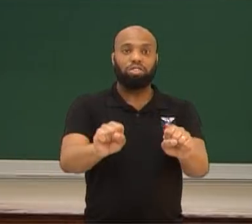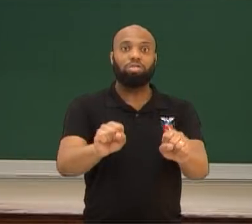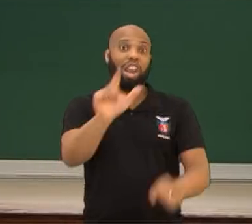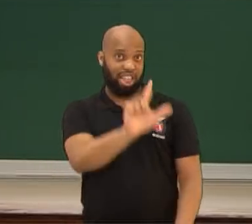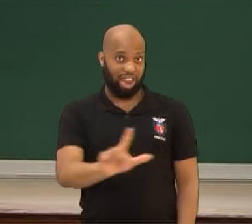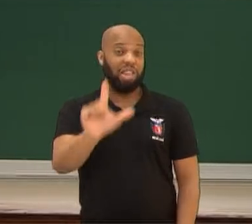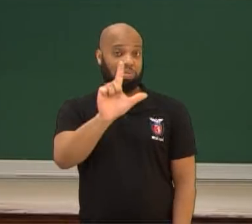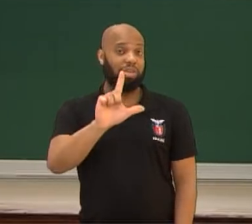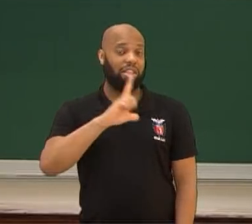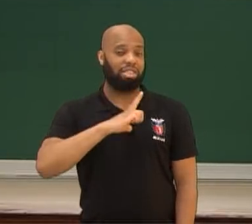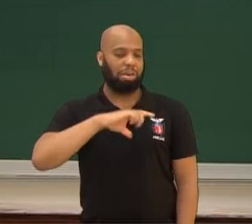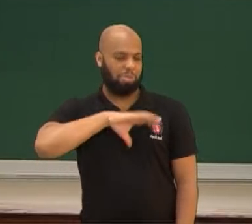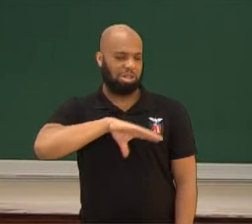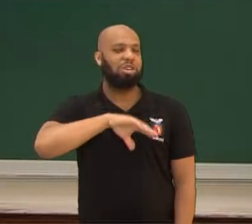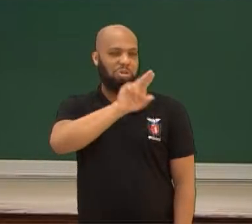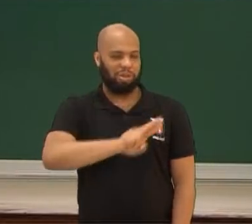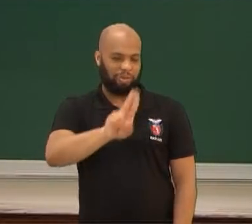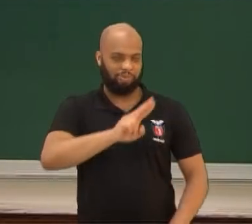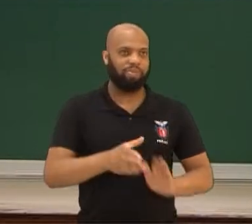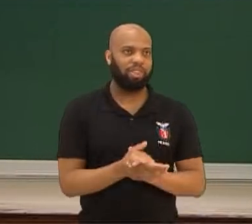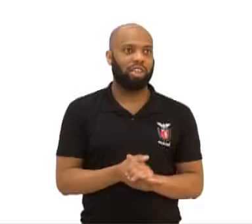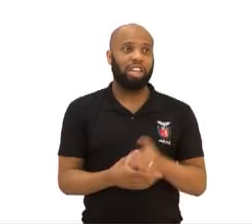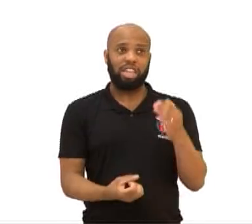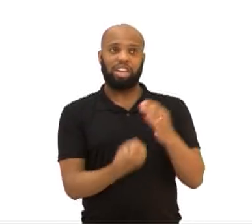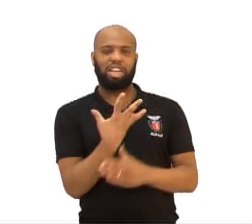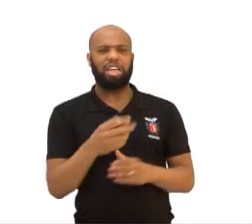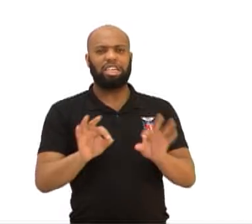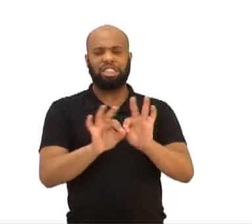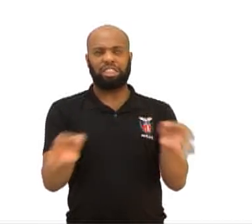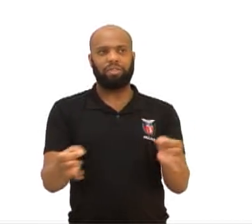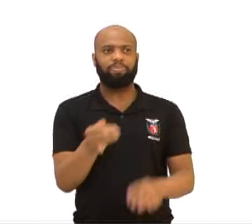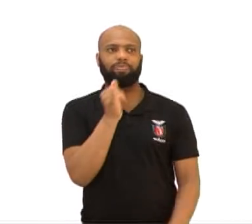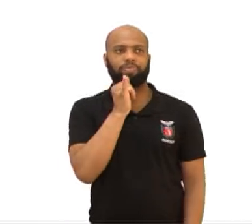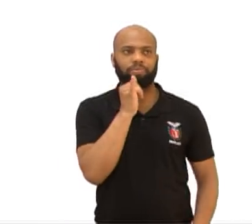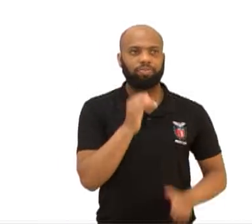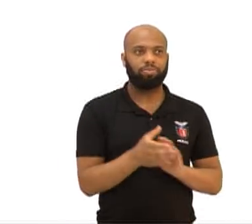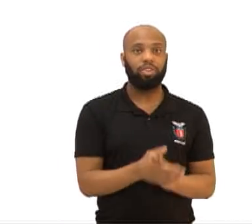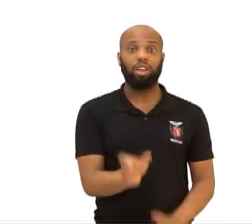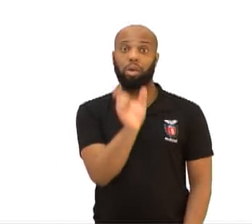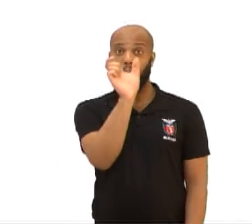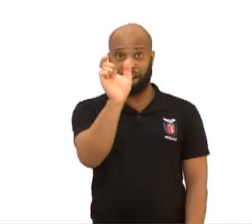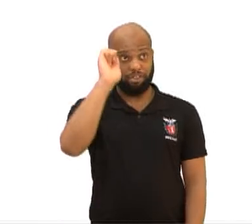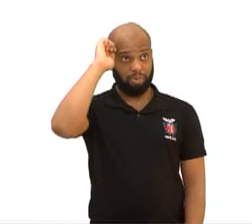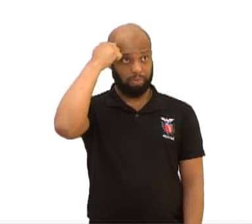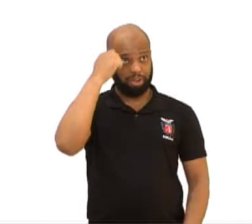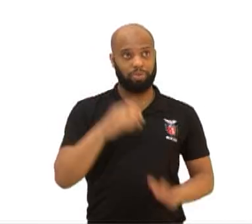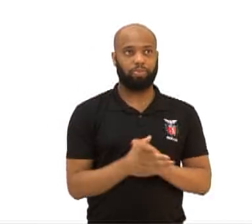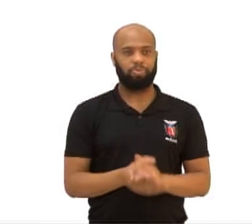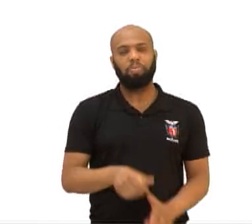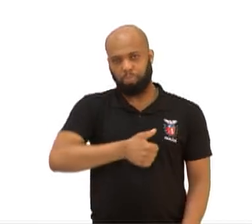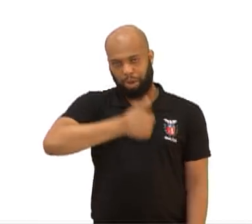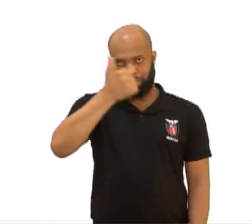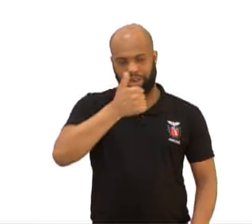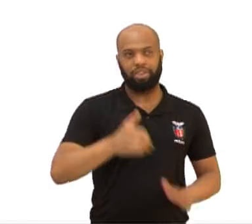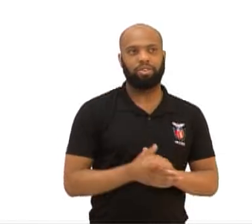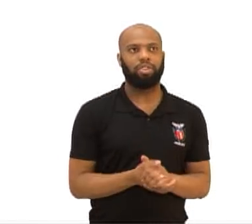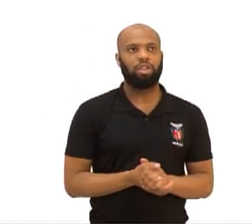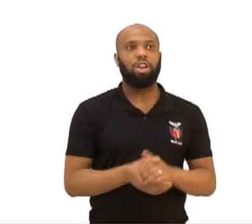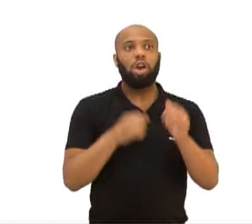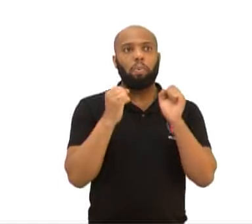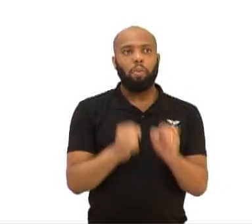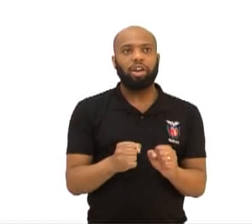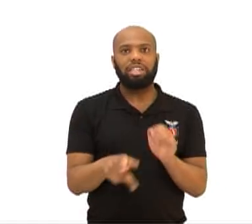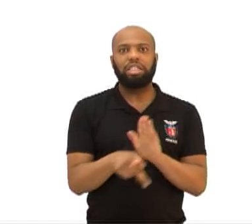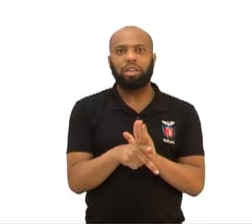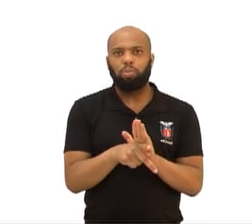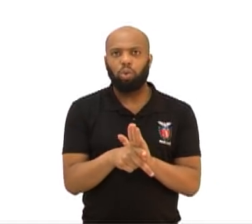caso, certo? Então, foi criado aqui bem simplesinho, olha, por exemplo, a palavra inculcaram-me, pode ser colocaram na